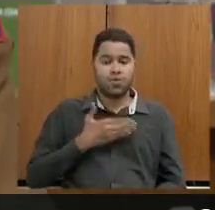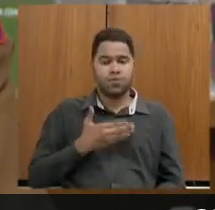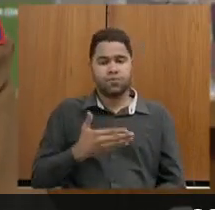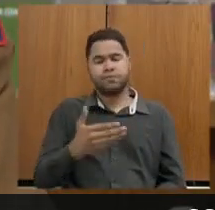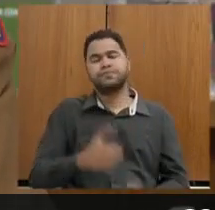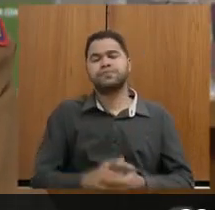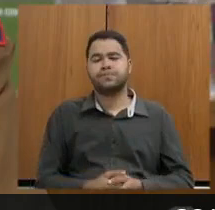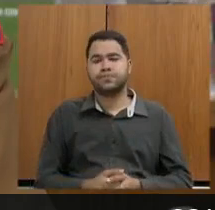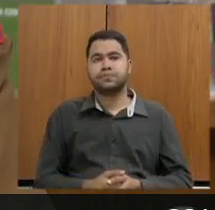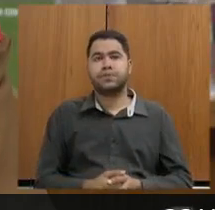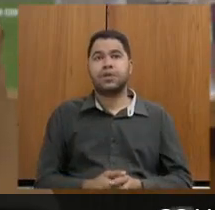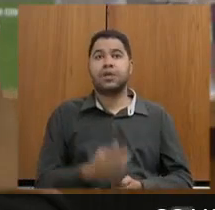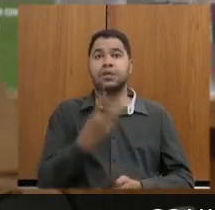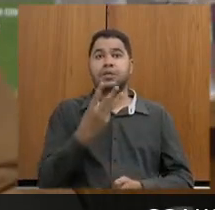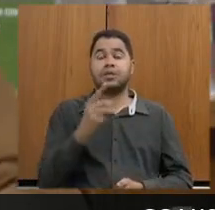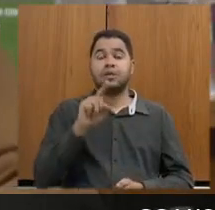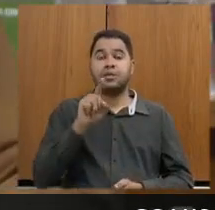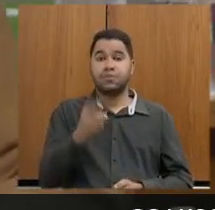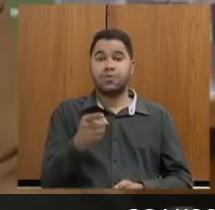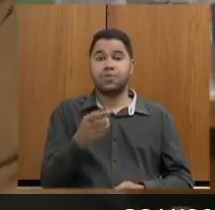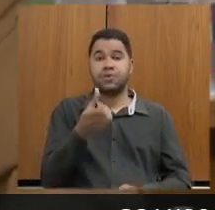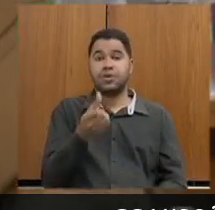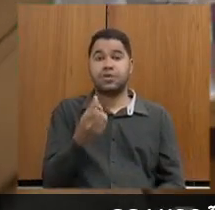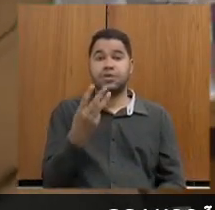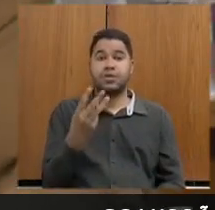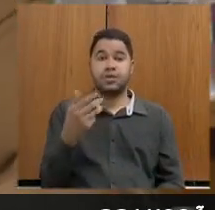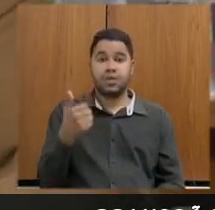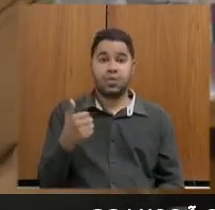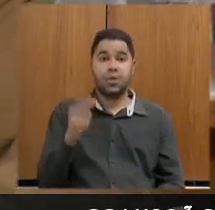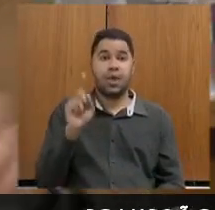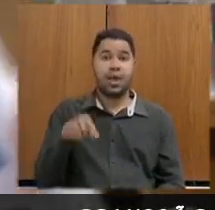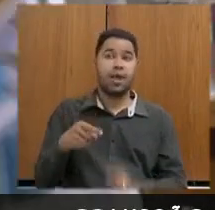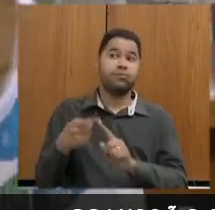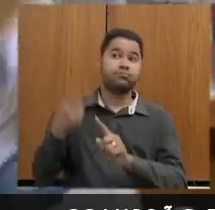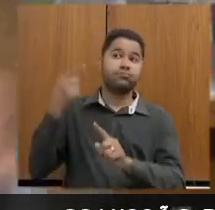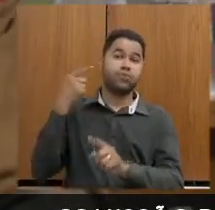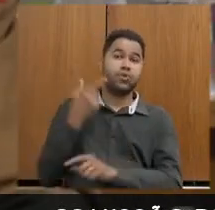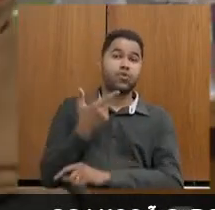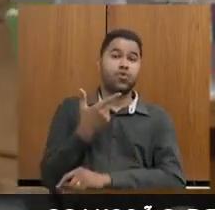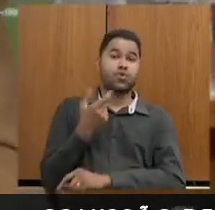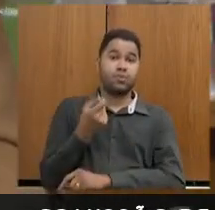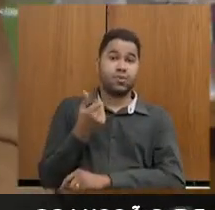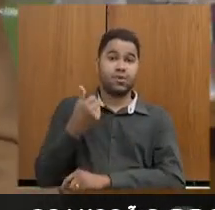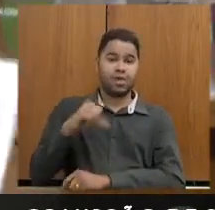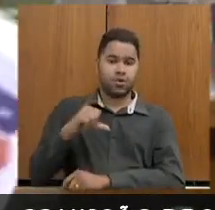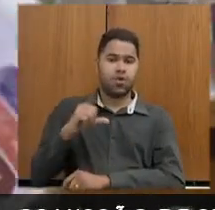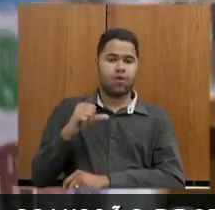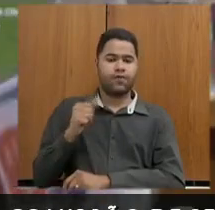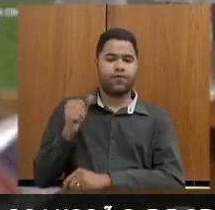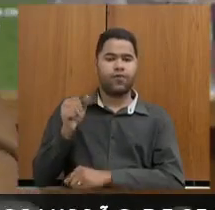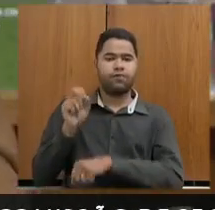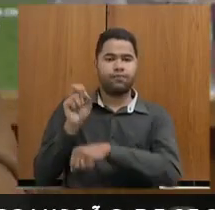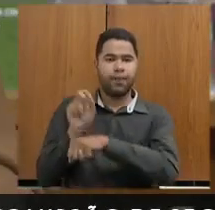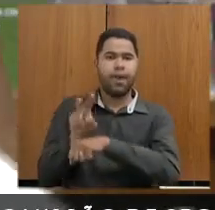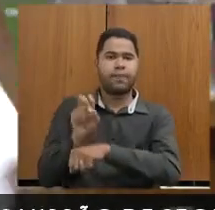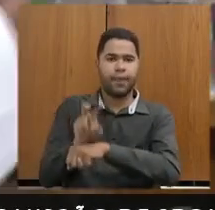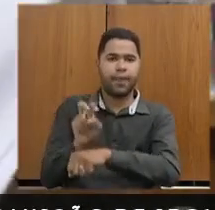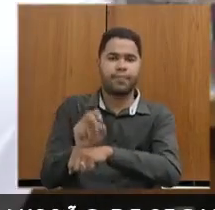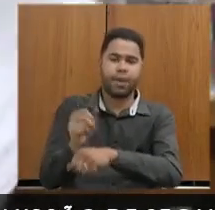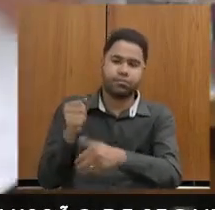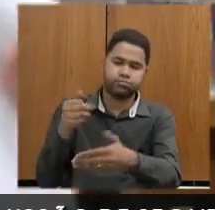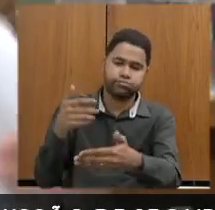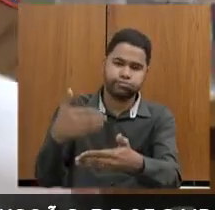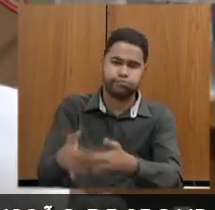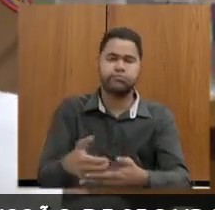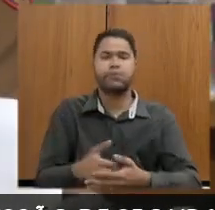agora quando eu falo 3.631 é desde o início do de 2019 a TVI colocando aí pode passar por favor